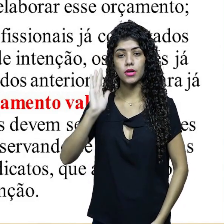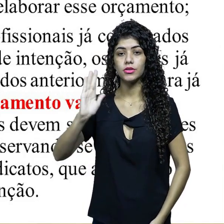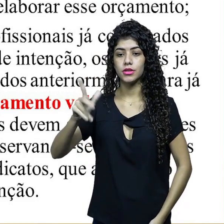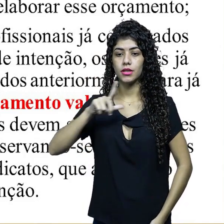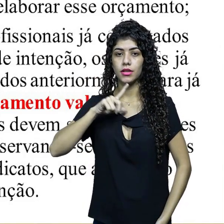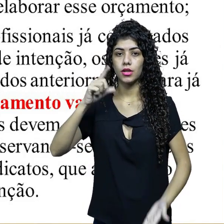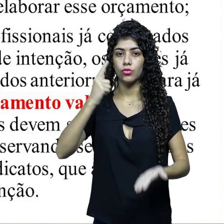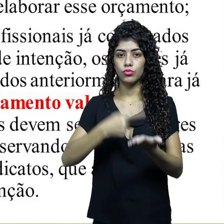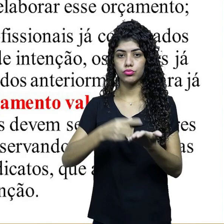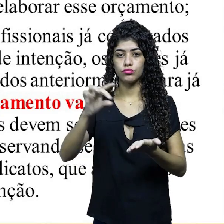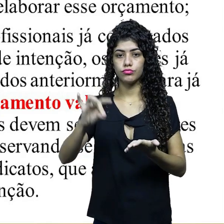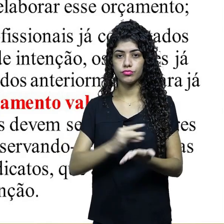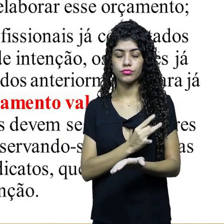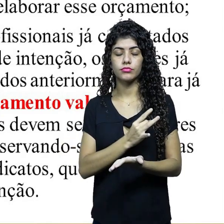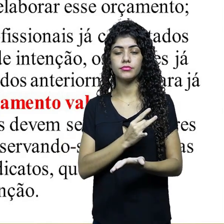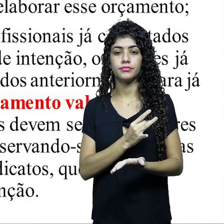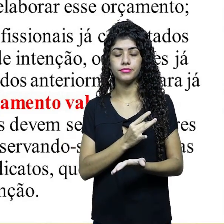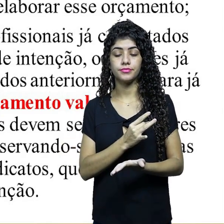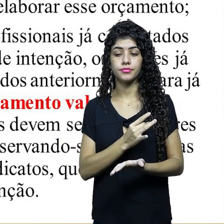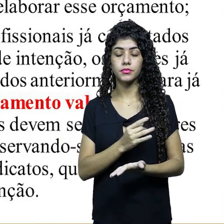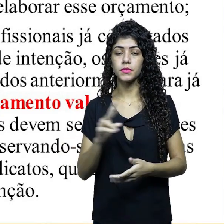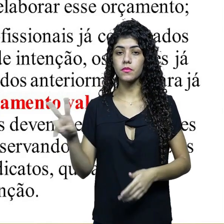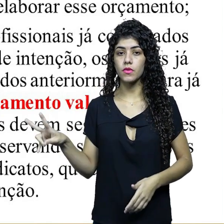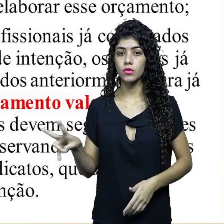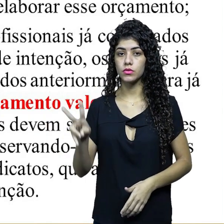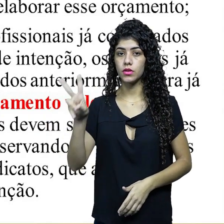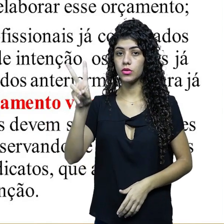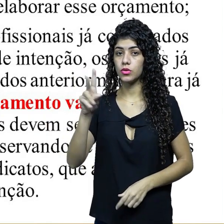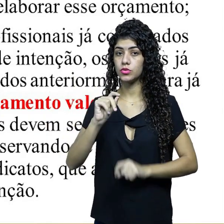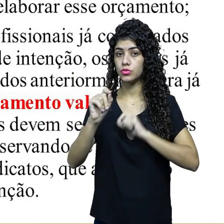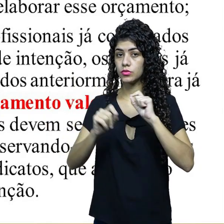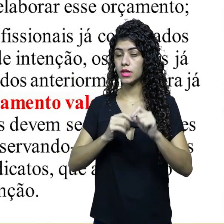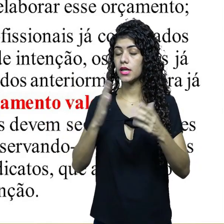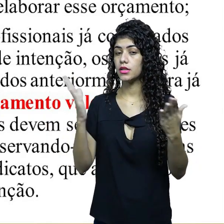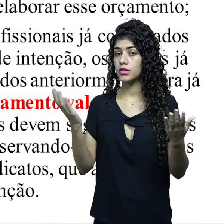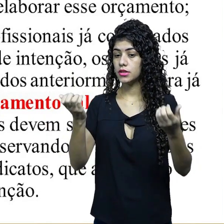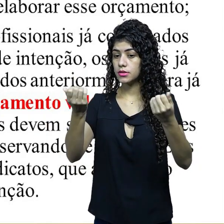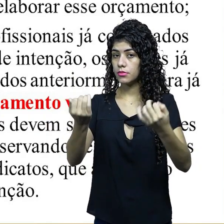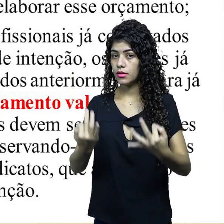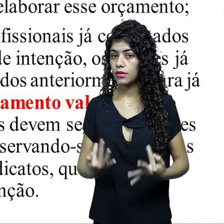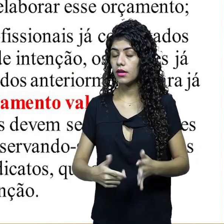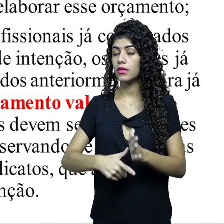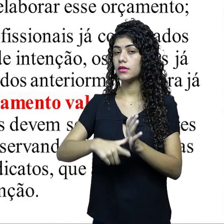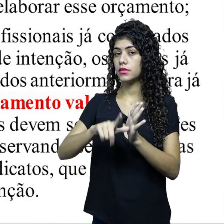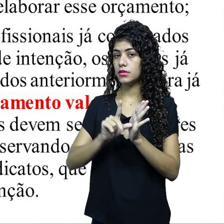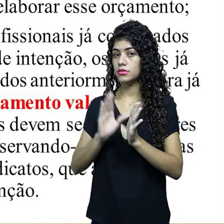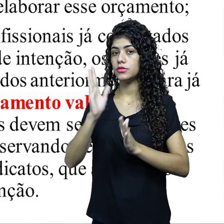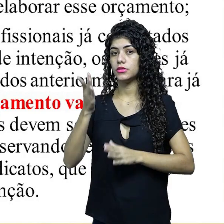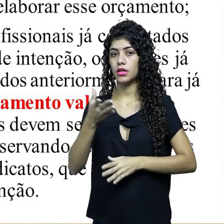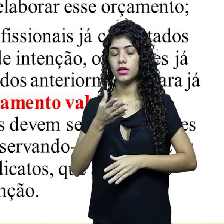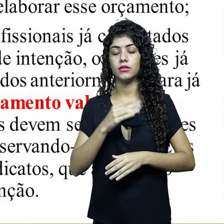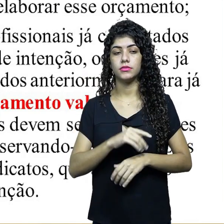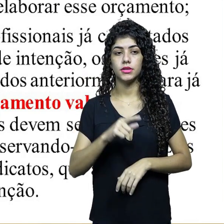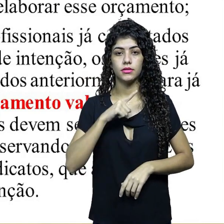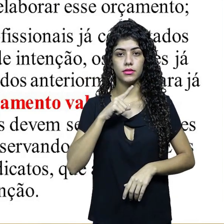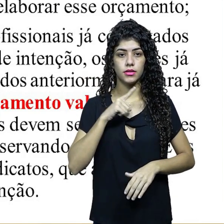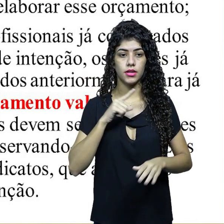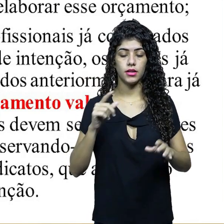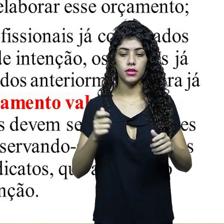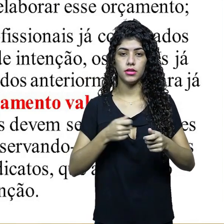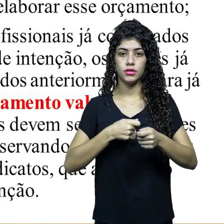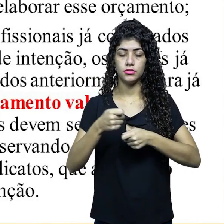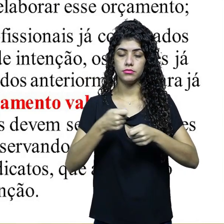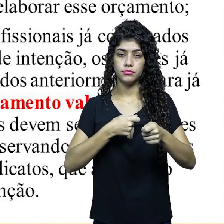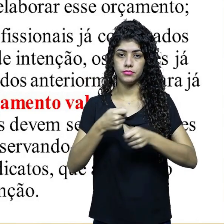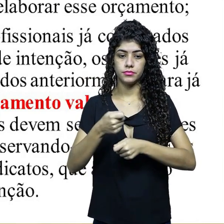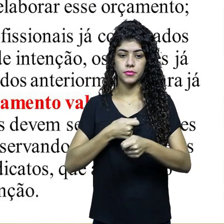já contratados ou com cartas de intenção, os valores já devem ser tratados anteriormente, para já constar no